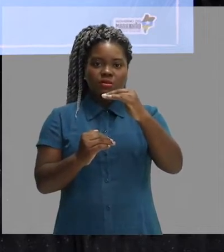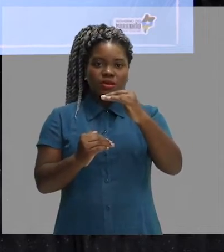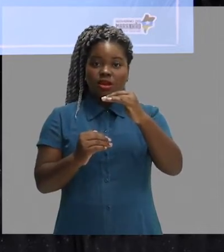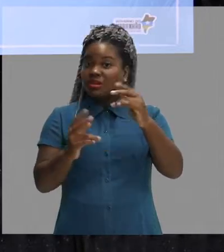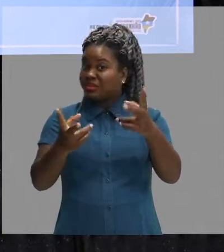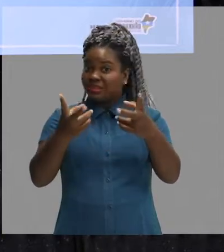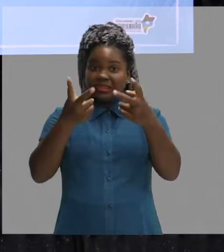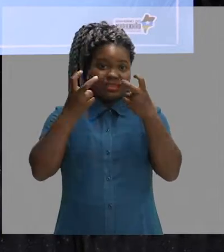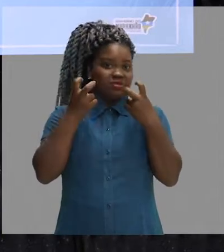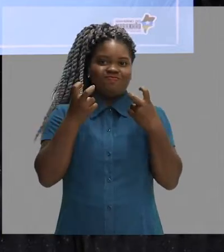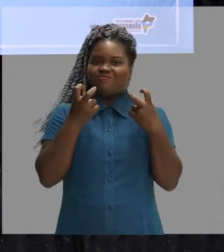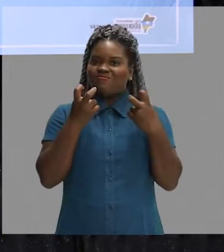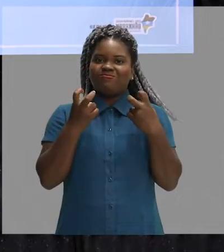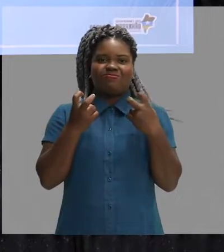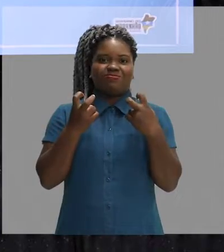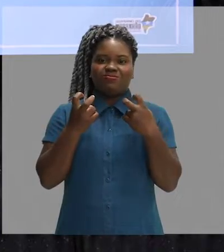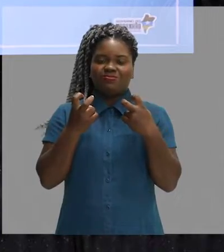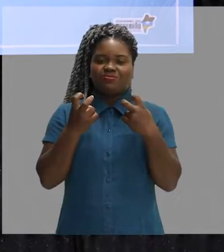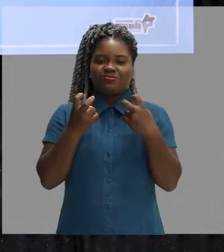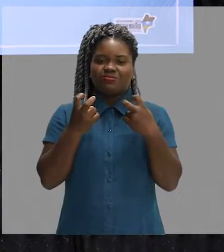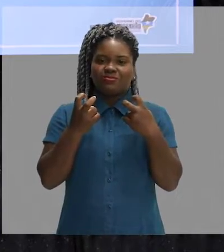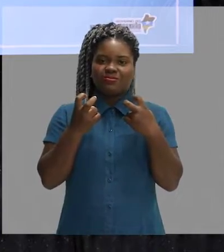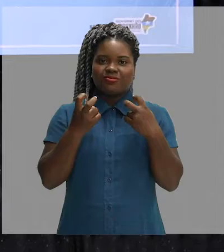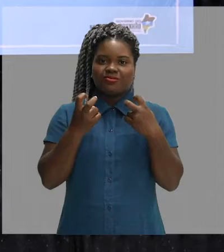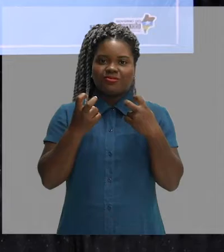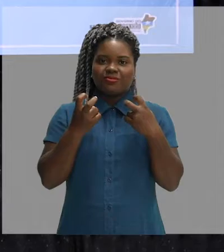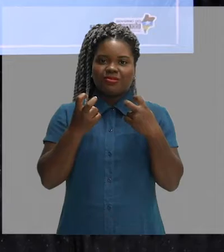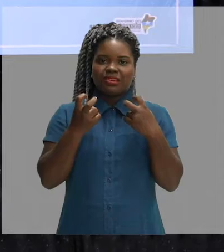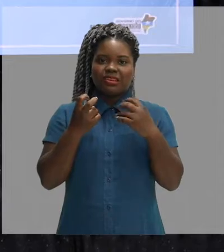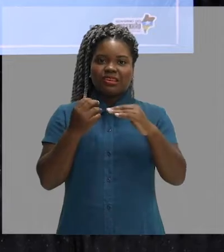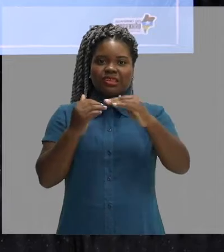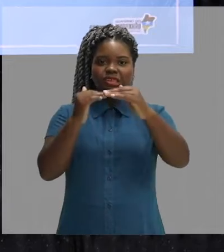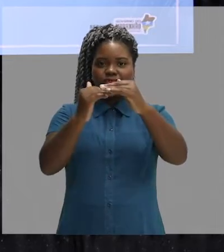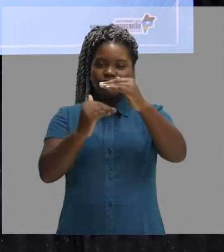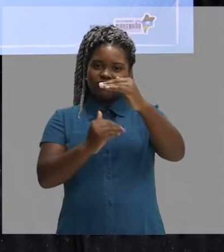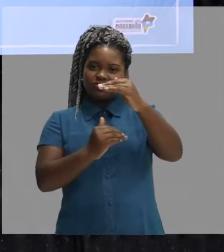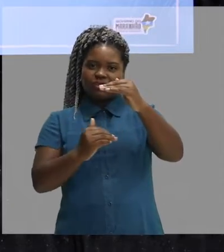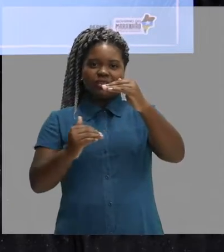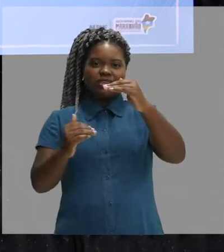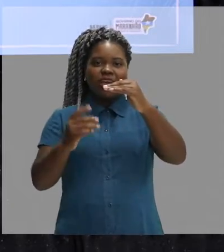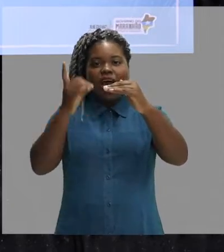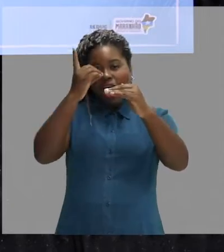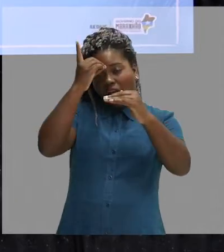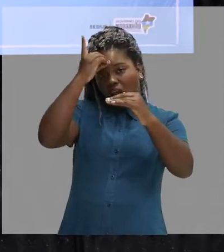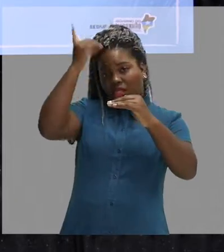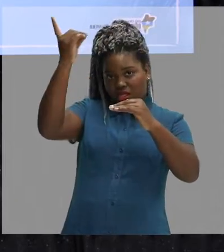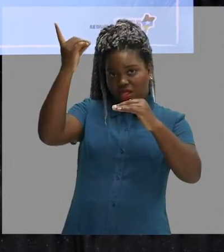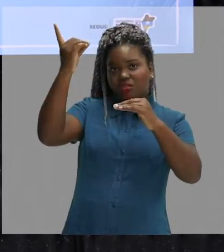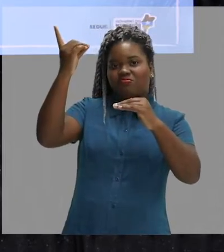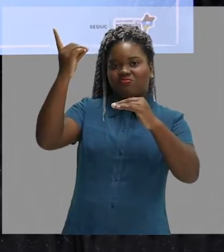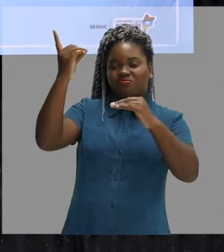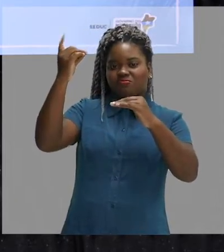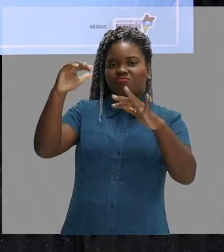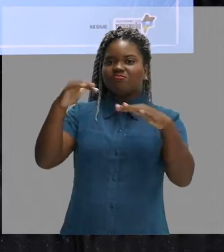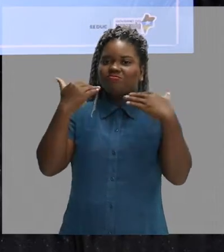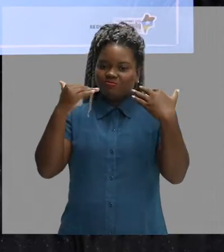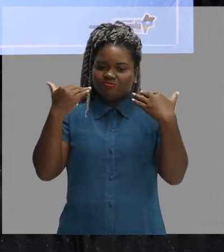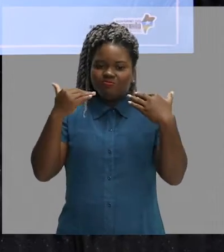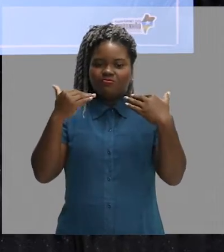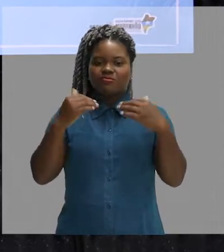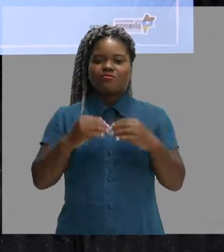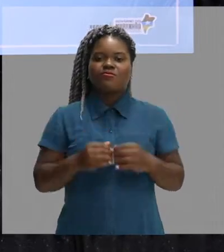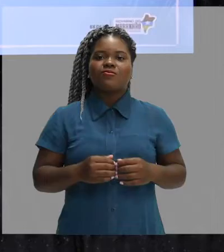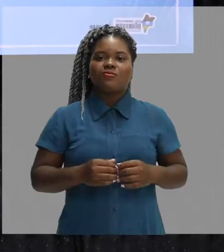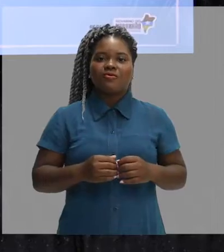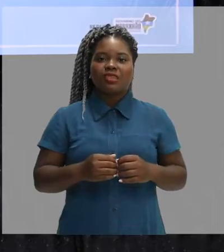chamadas violências não visíveis, tá? Que estão no nível ali, sobretudo, ideológico. Atenção. Do meio